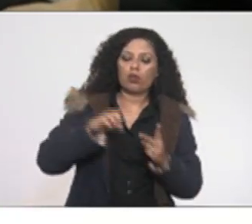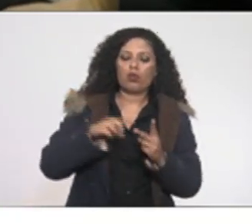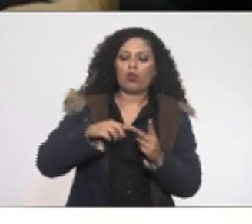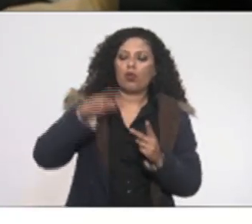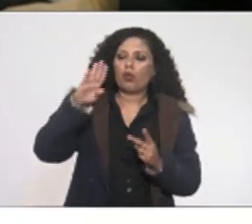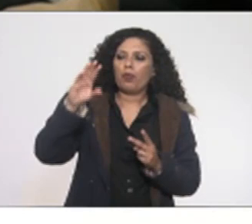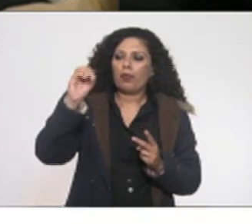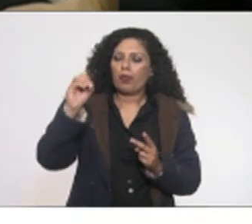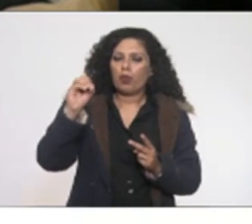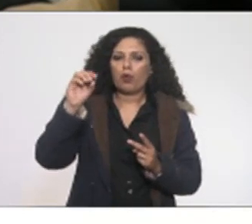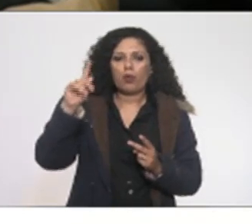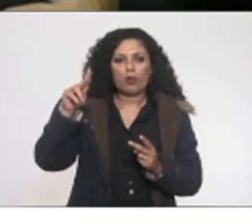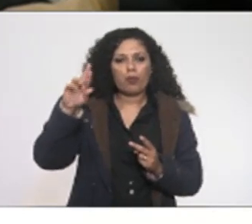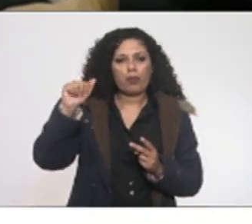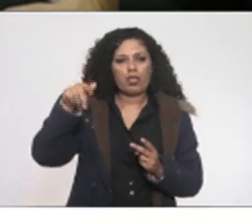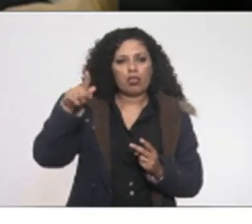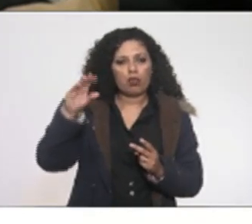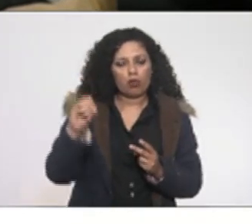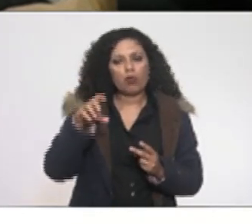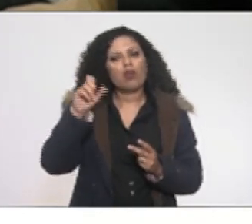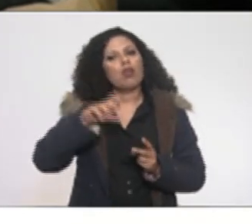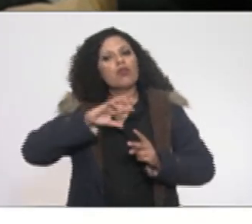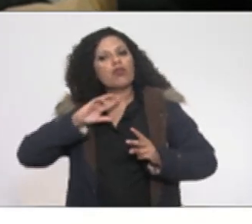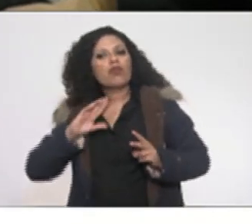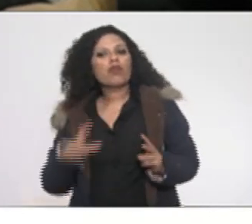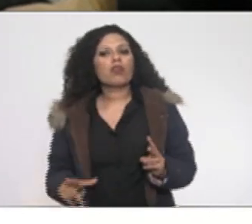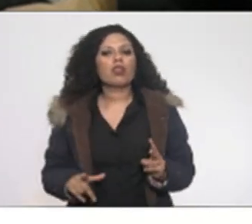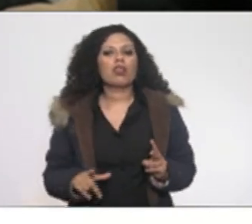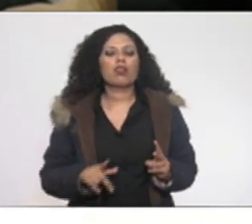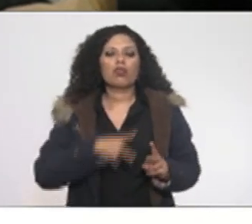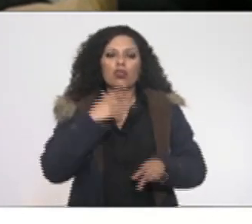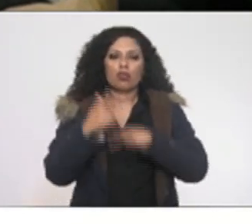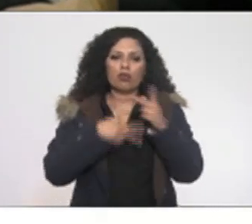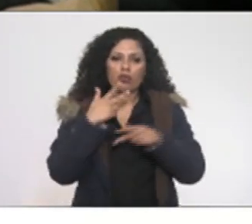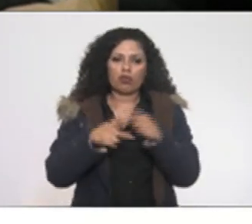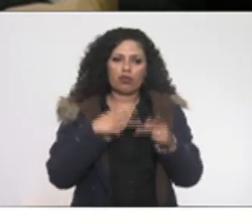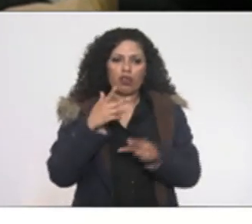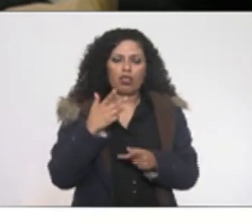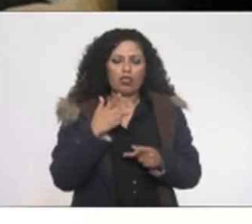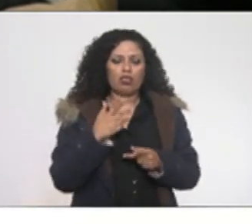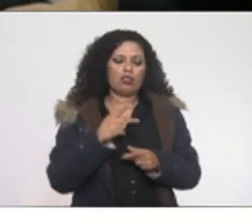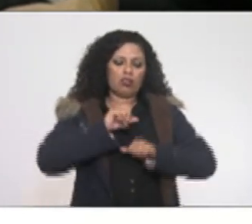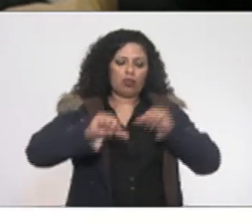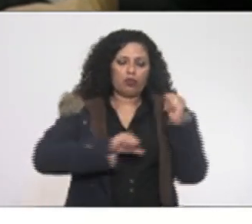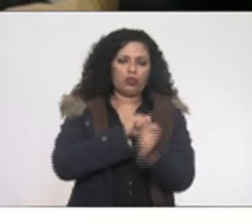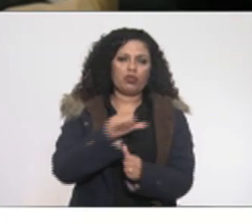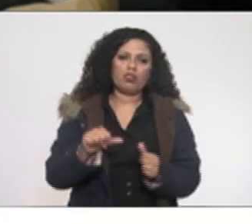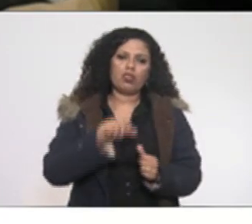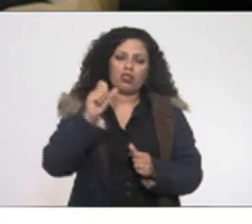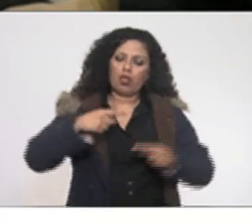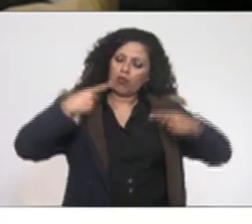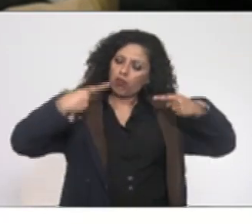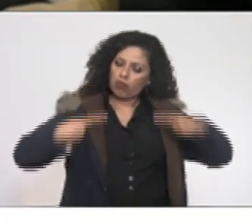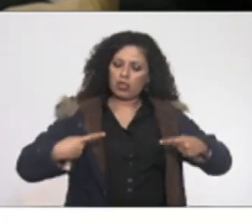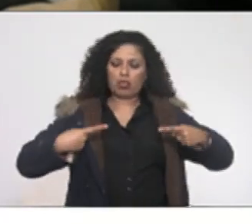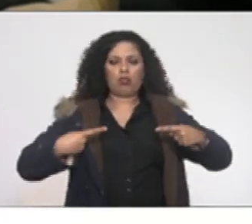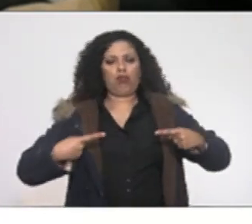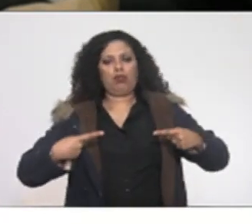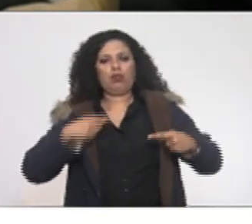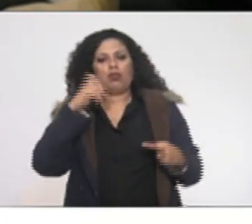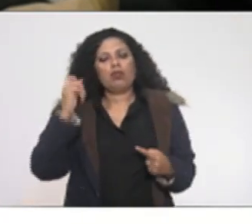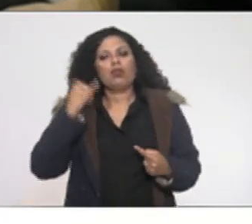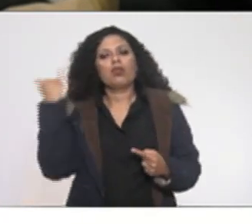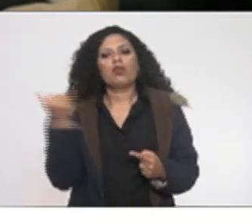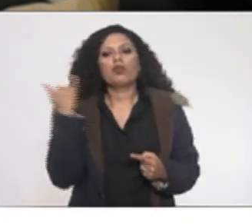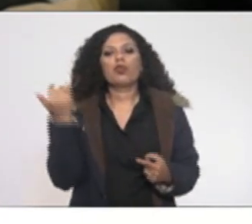que vai trazer um preço mais real das margens é a competição. Hoje em dia, a